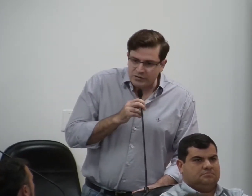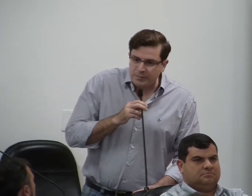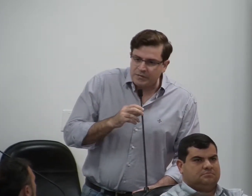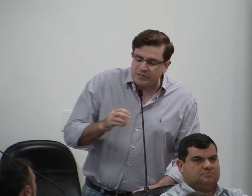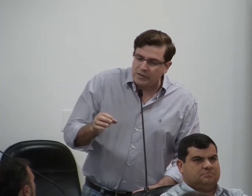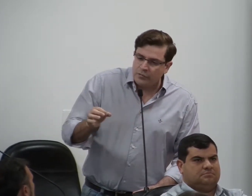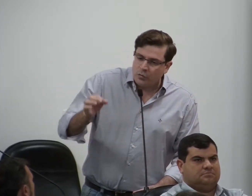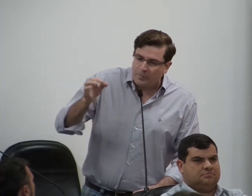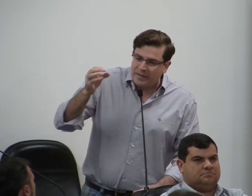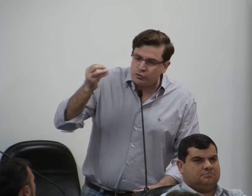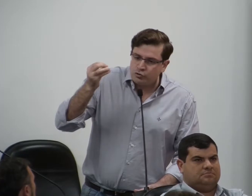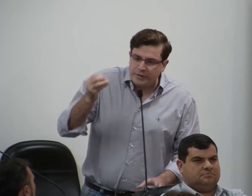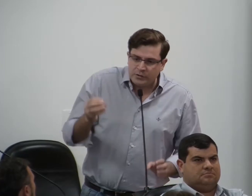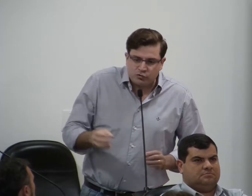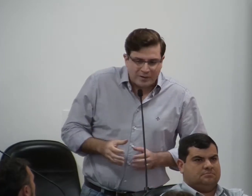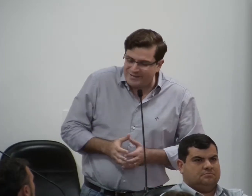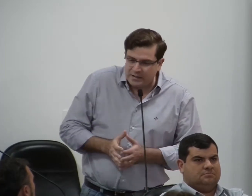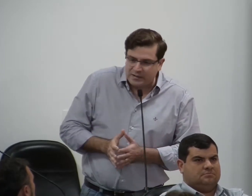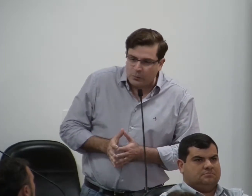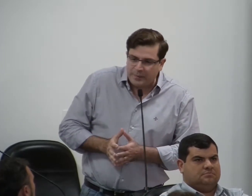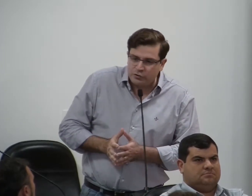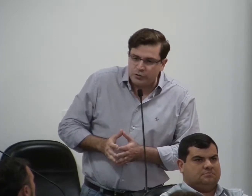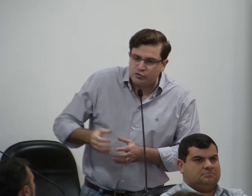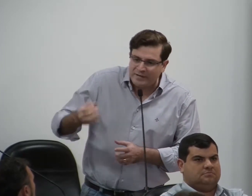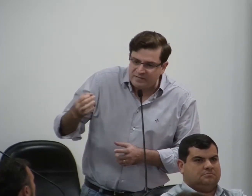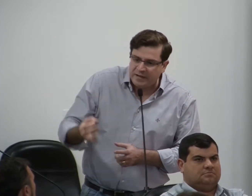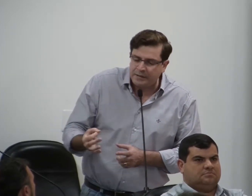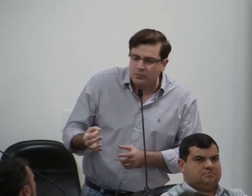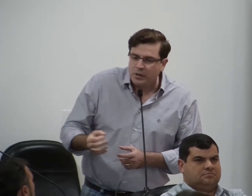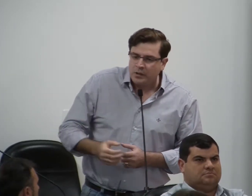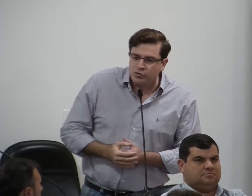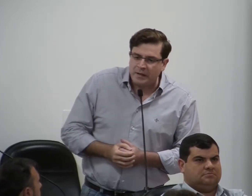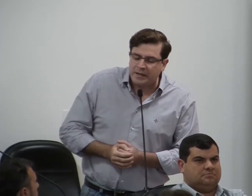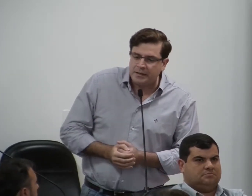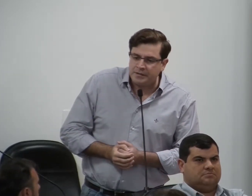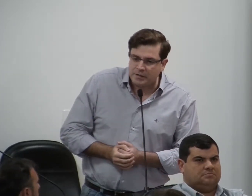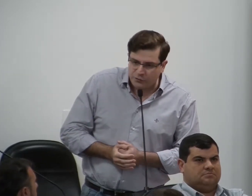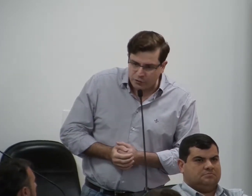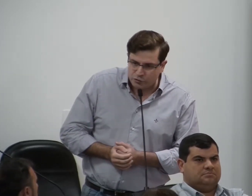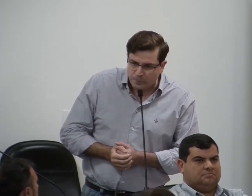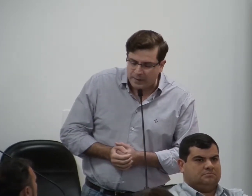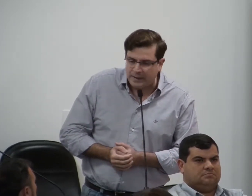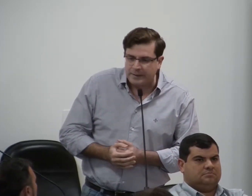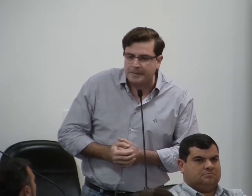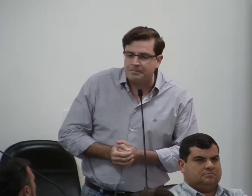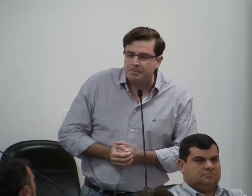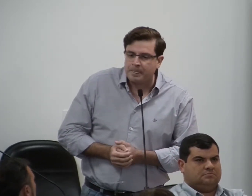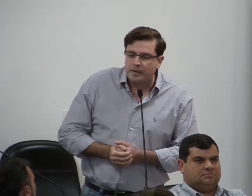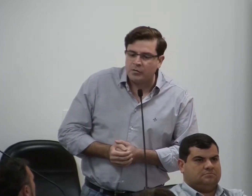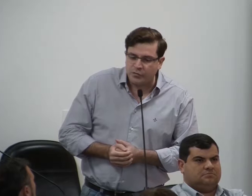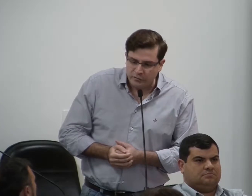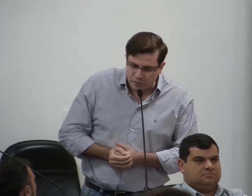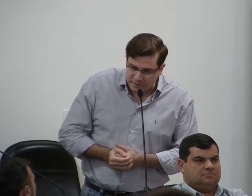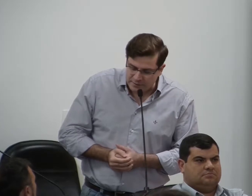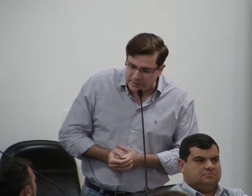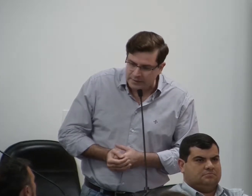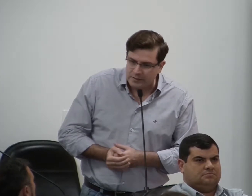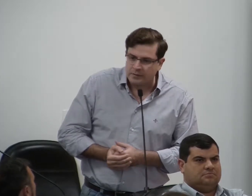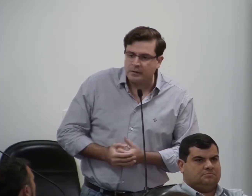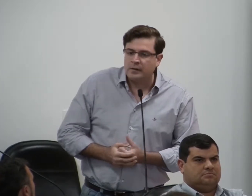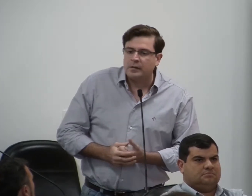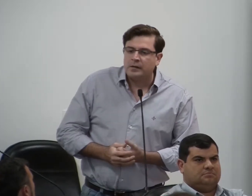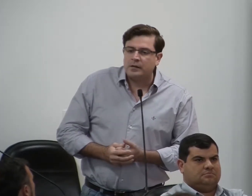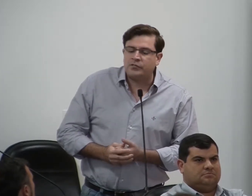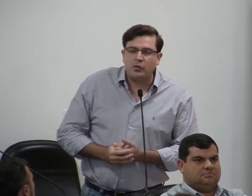porque é inadmissível o prejuízo, aceitar o prejuízo eterno de uma criança que foi estuprada, que foi